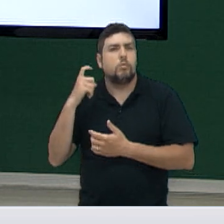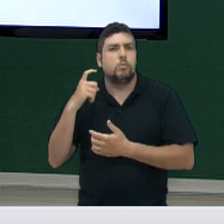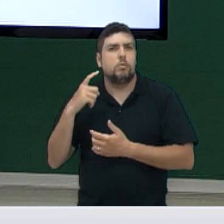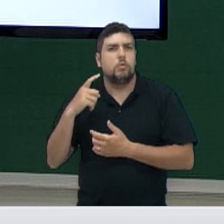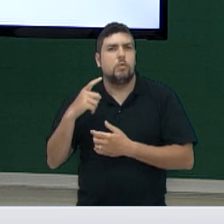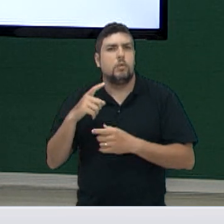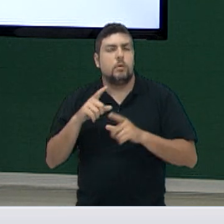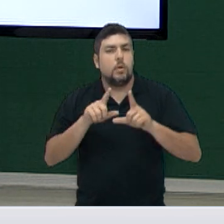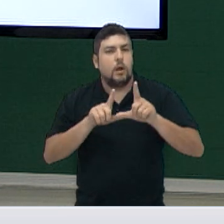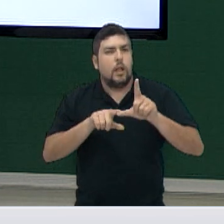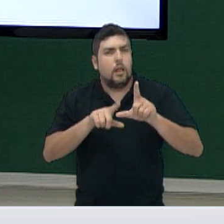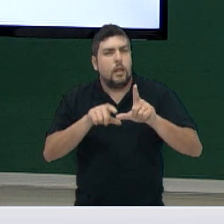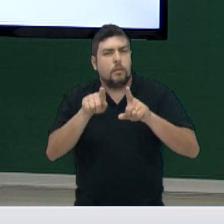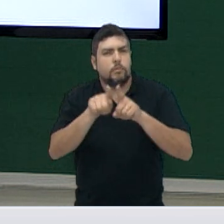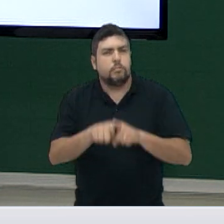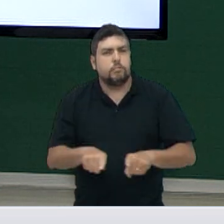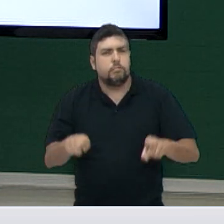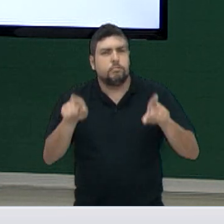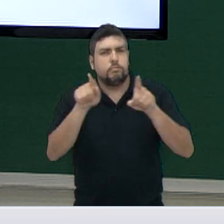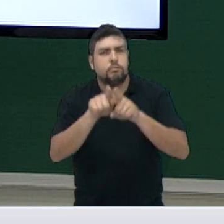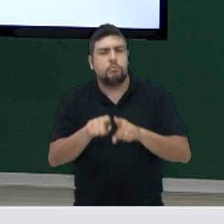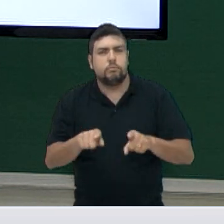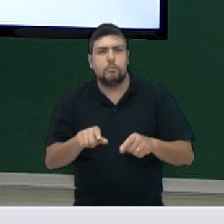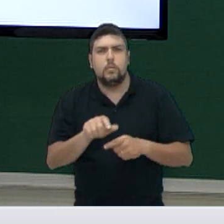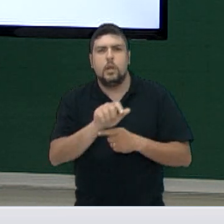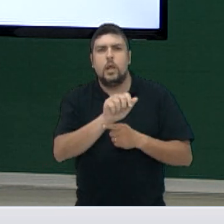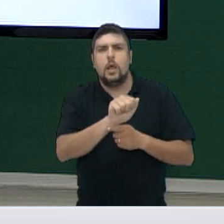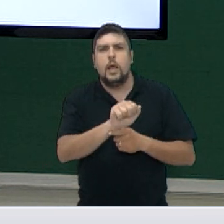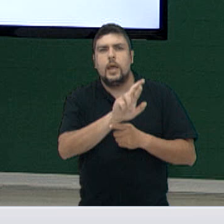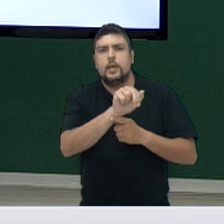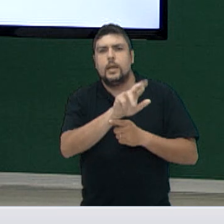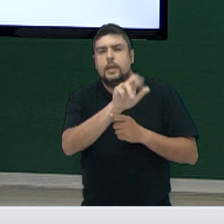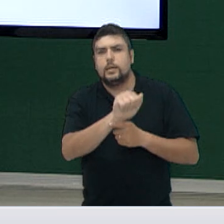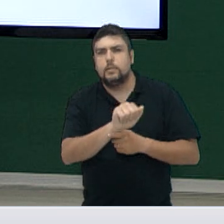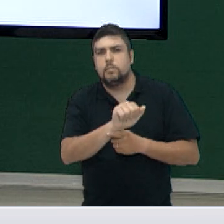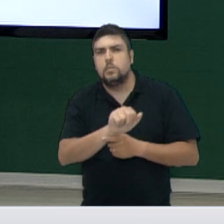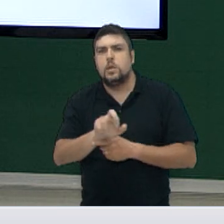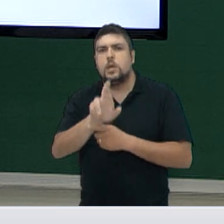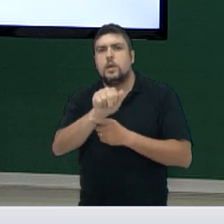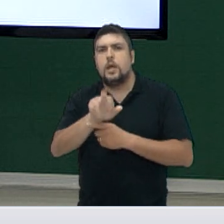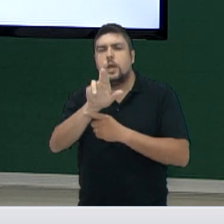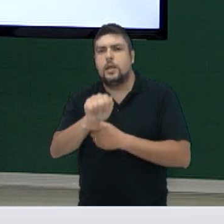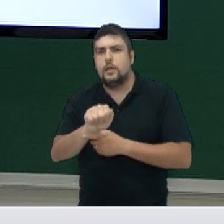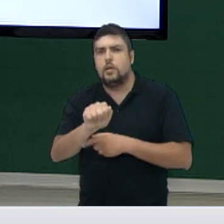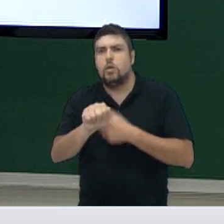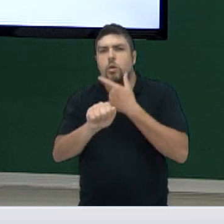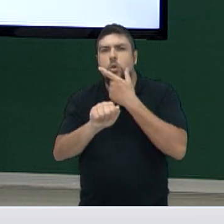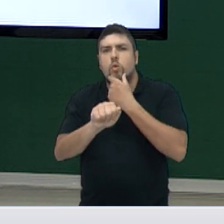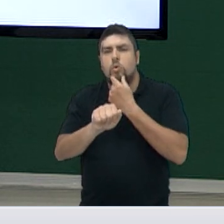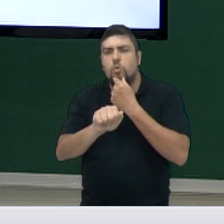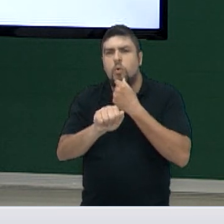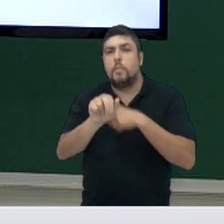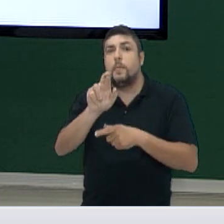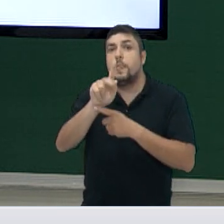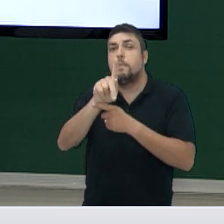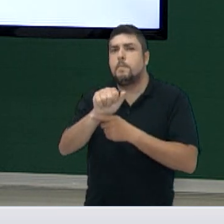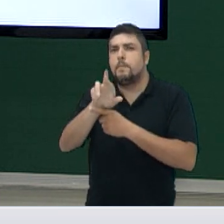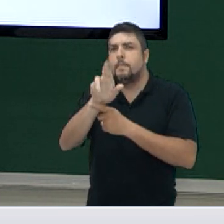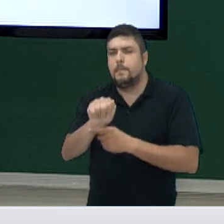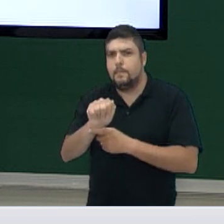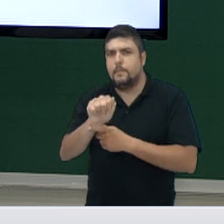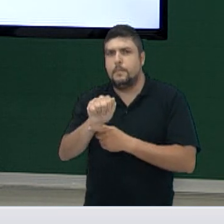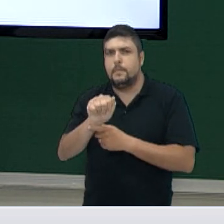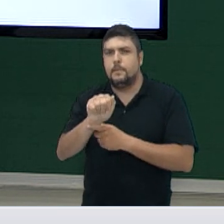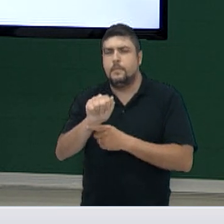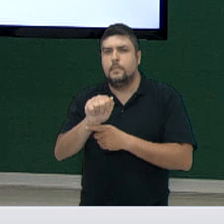mais repetimos aqui? A arara é uma ave rara, pois o homem não para de ir no mato caçá-la,